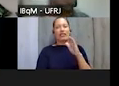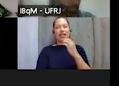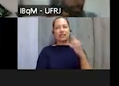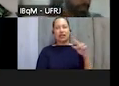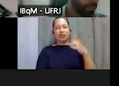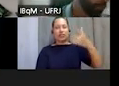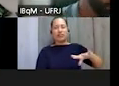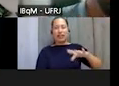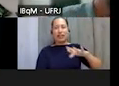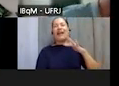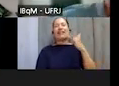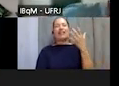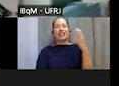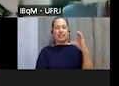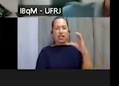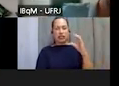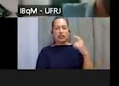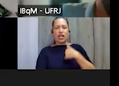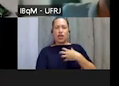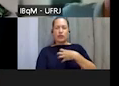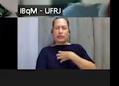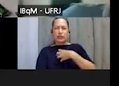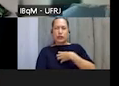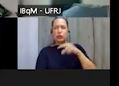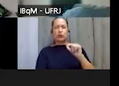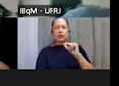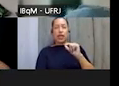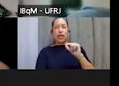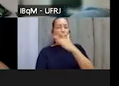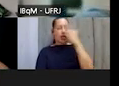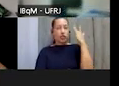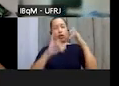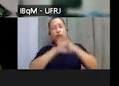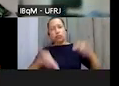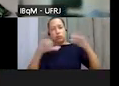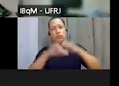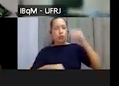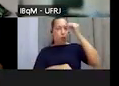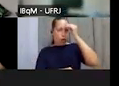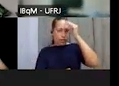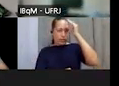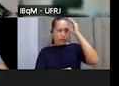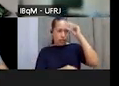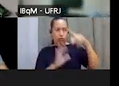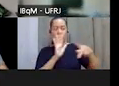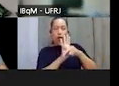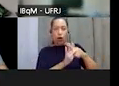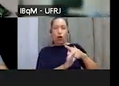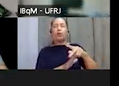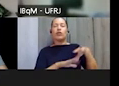tenho hoje é que aqueles que fazem a difusão do conhecimento paleontológico no